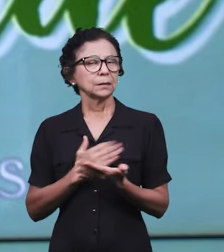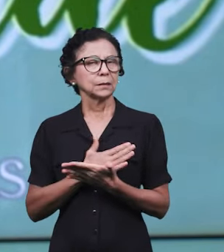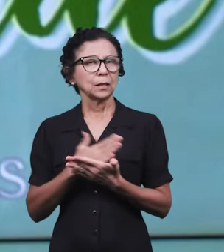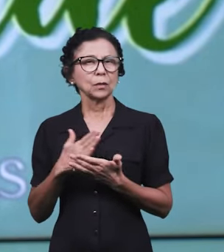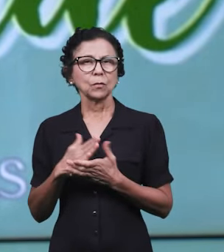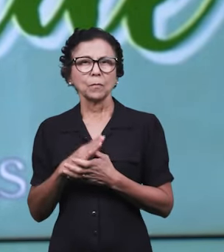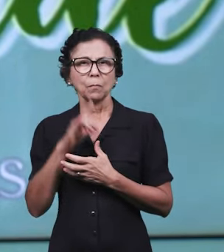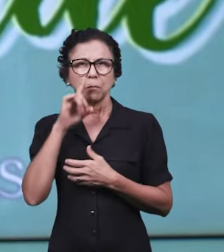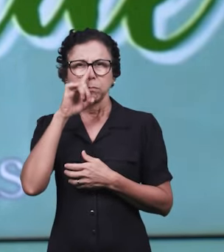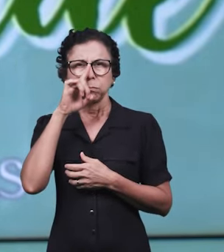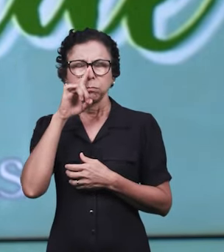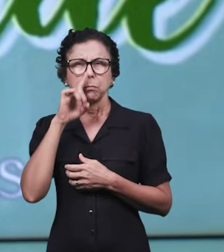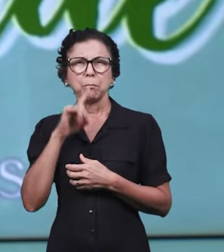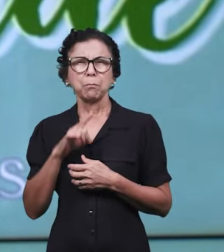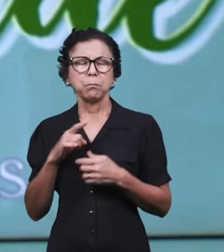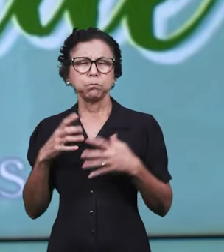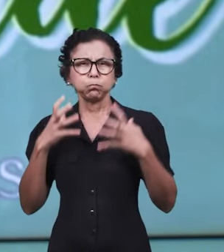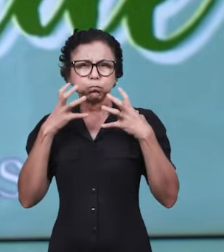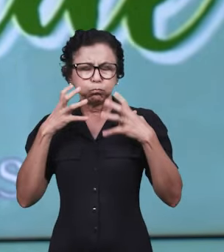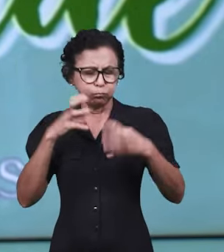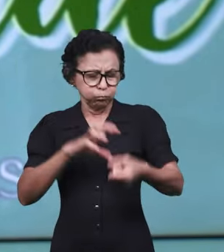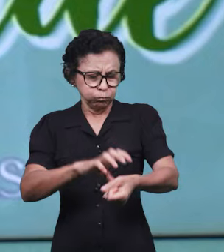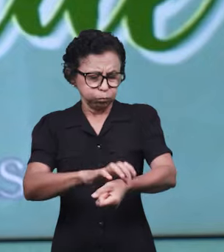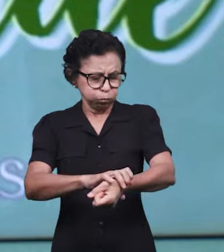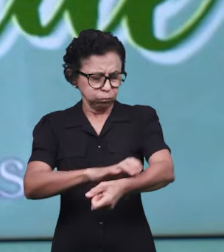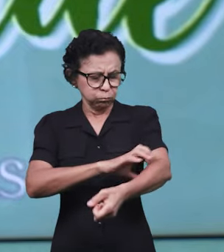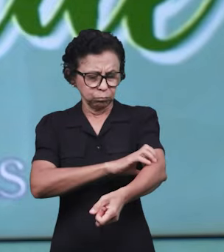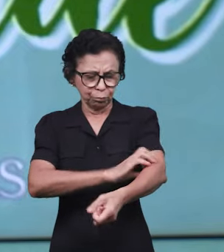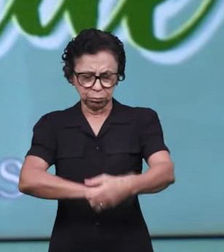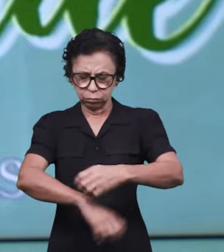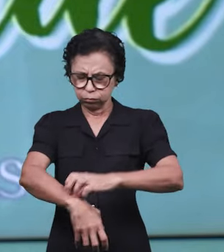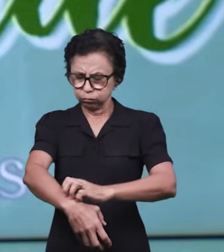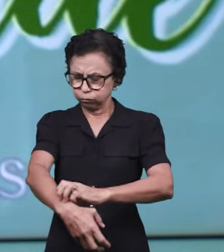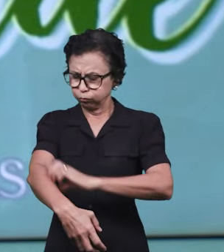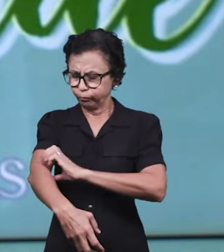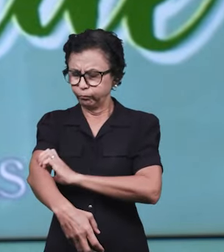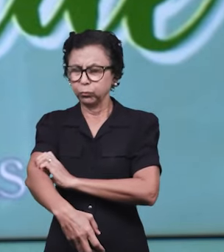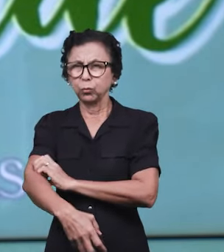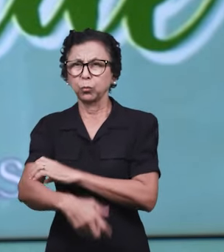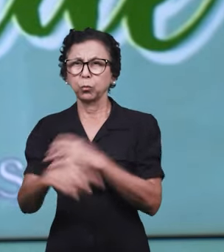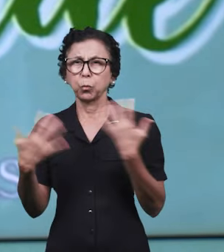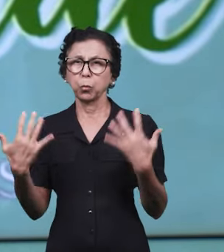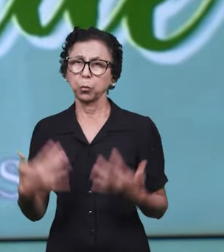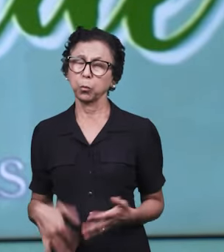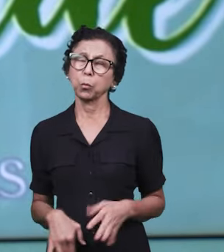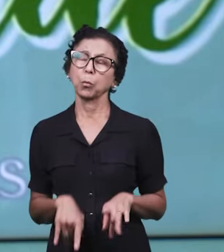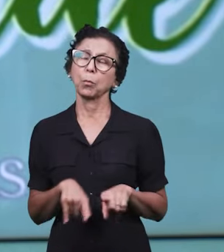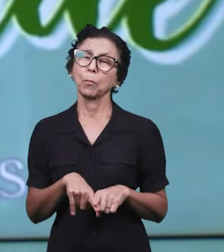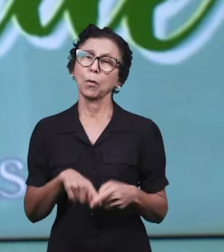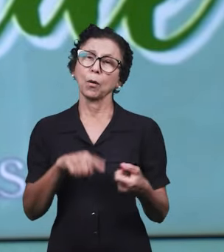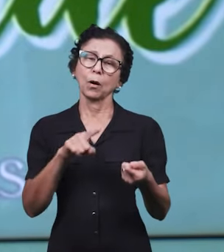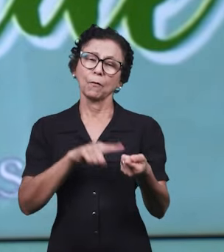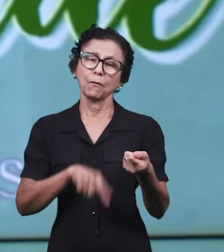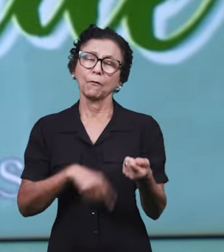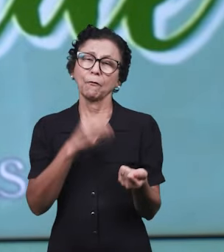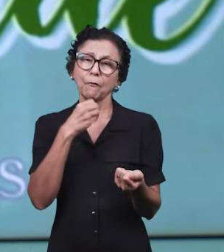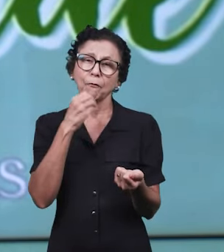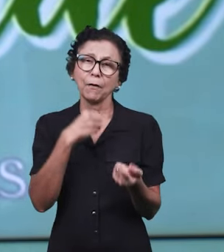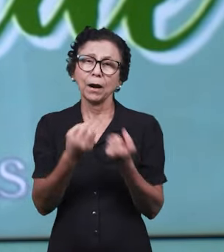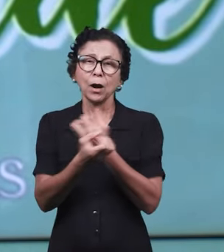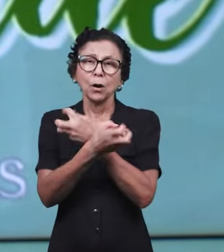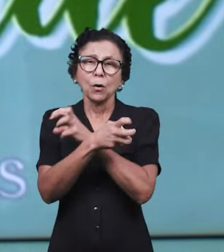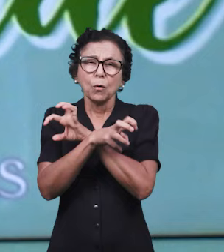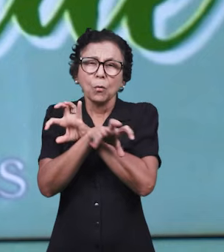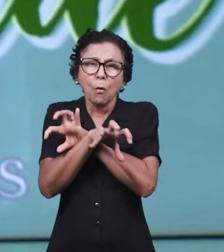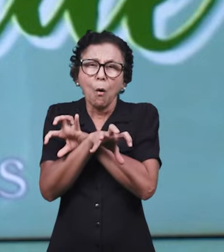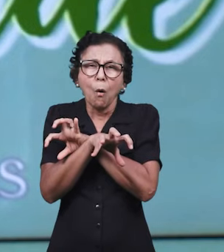forte. Ao longo do tempo, pode trazer complicações mais sérias, como anemia, osteoporose,